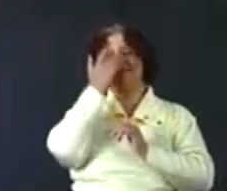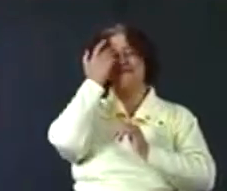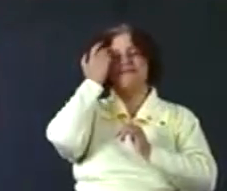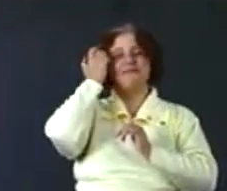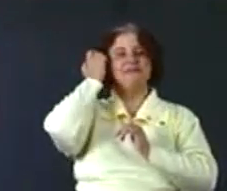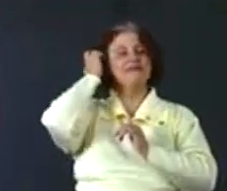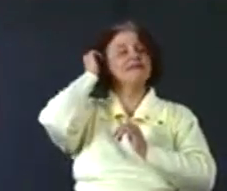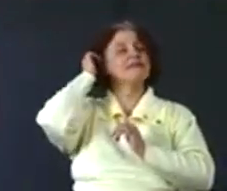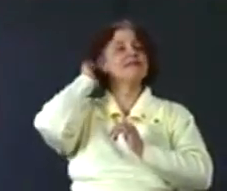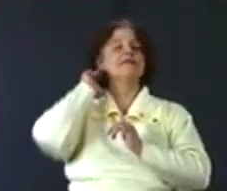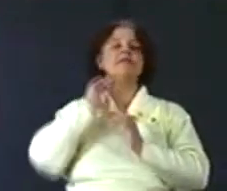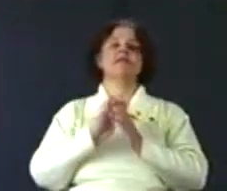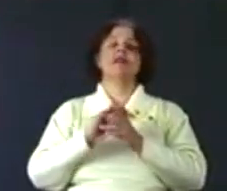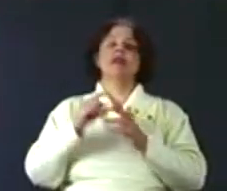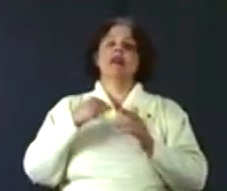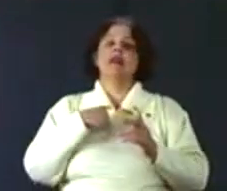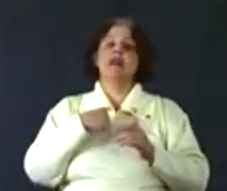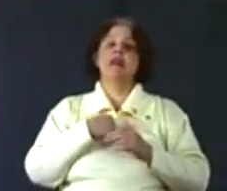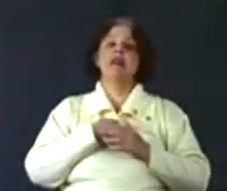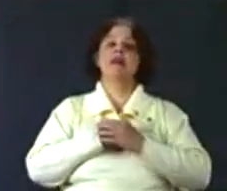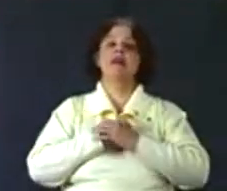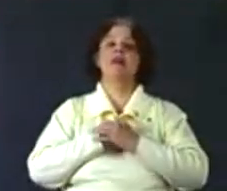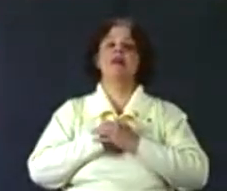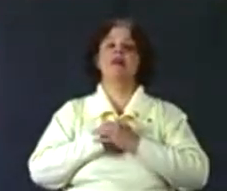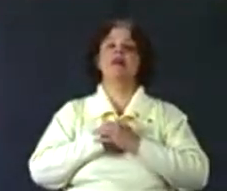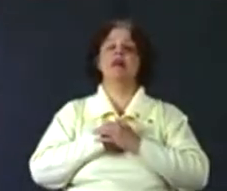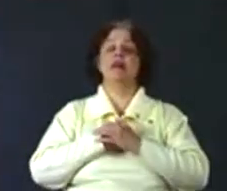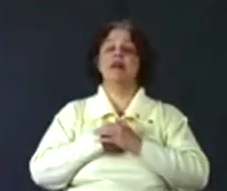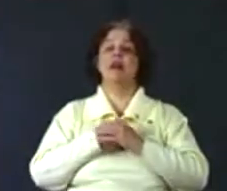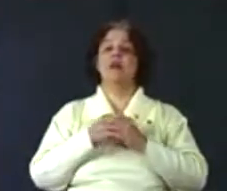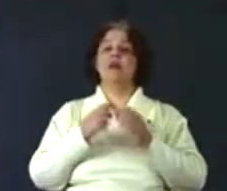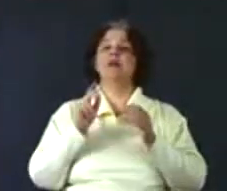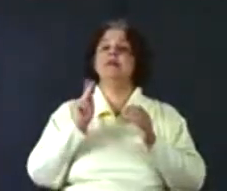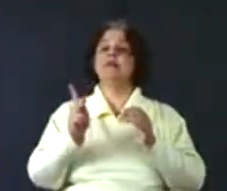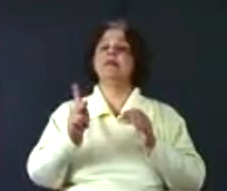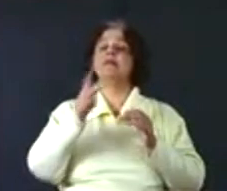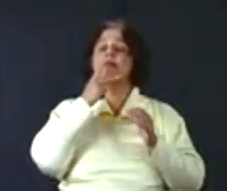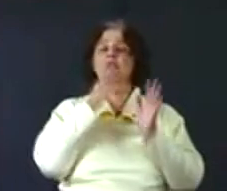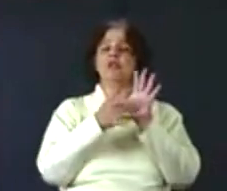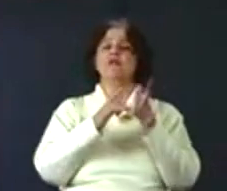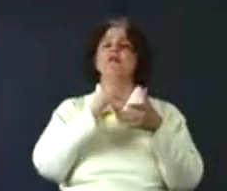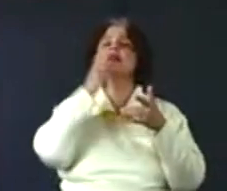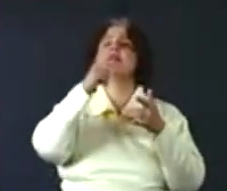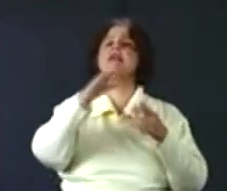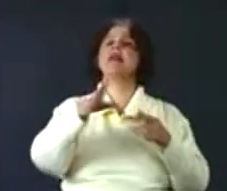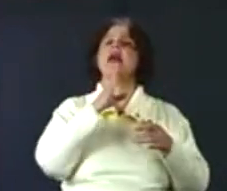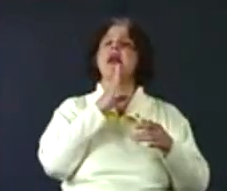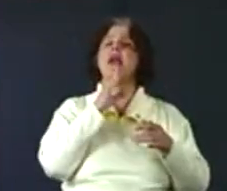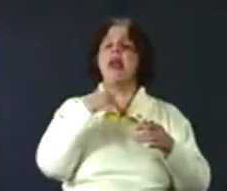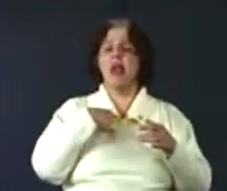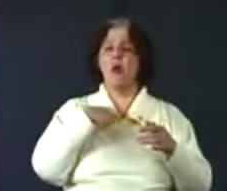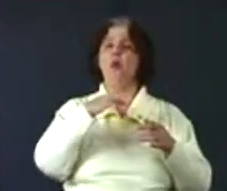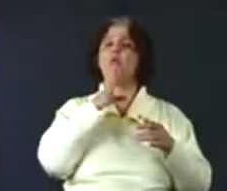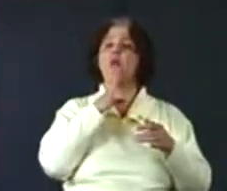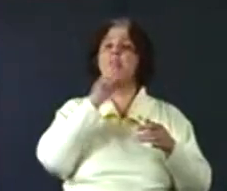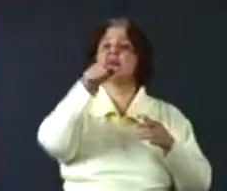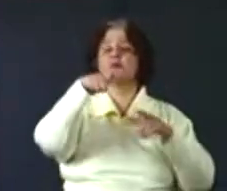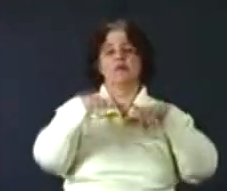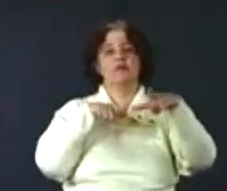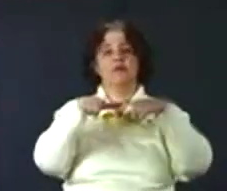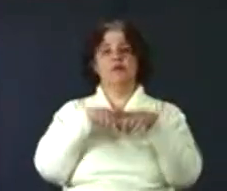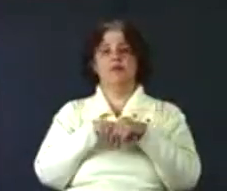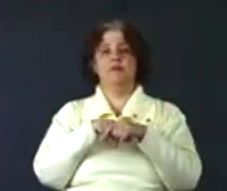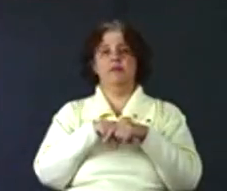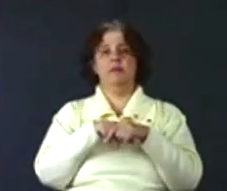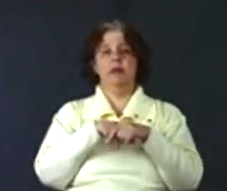excetuando a carta de Pérgamo, ele sempre utiliza a expressão eu conheço as tuas obras, dizendo que o Senhor nos sonda e nos conhece. Mas aqui no caso